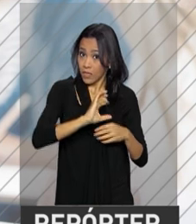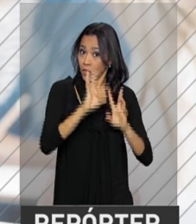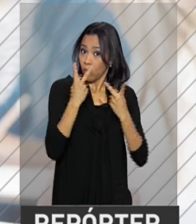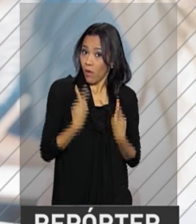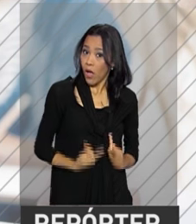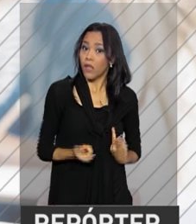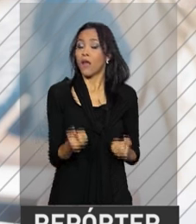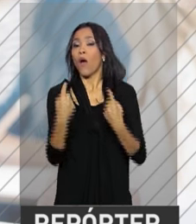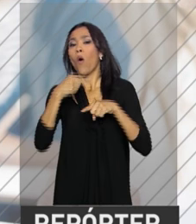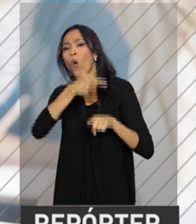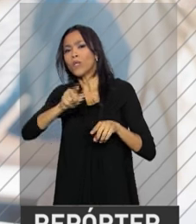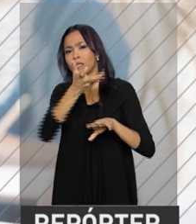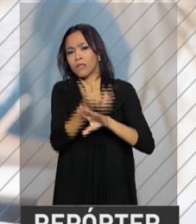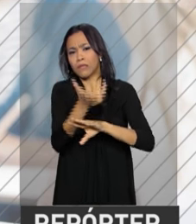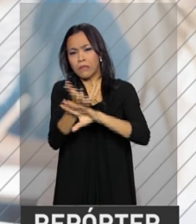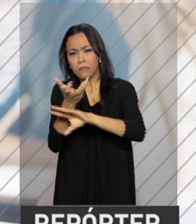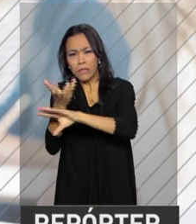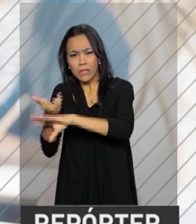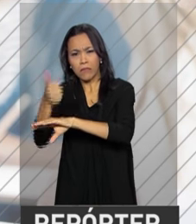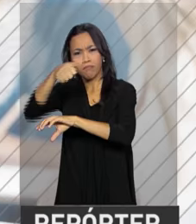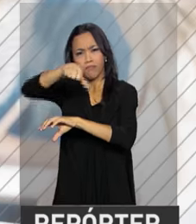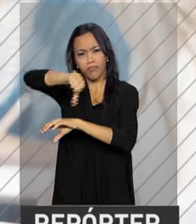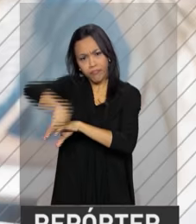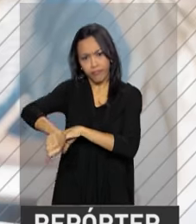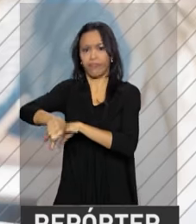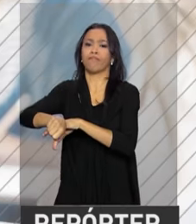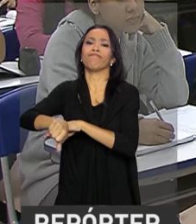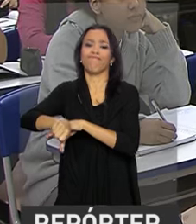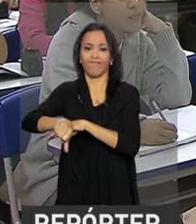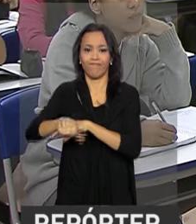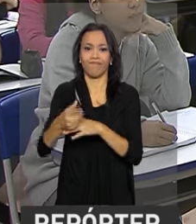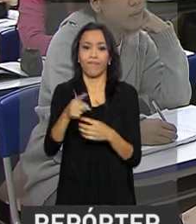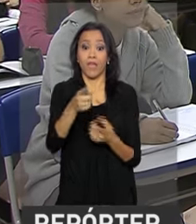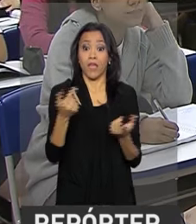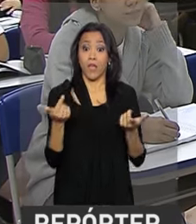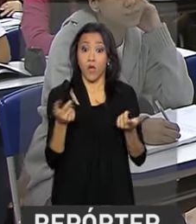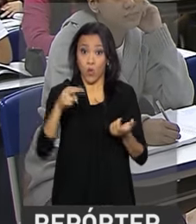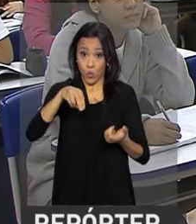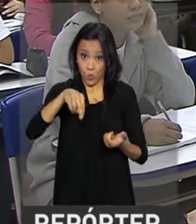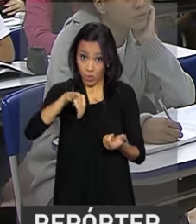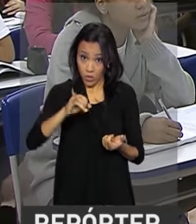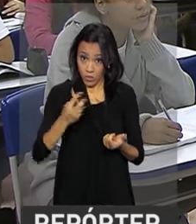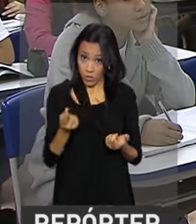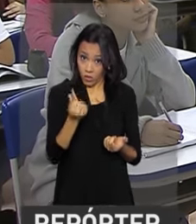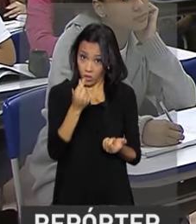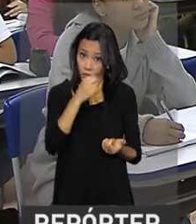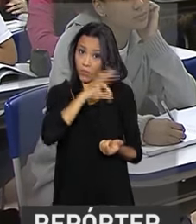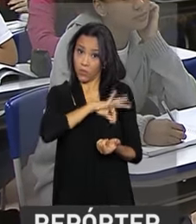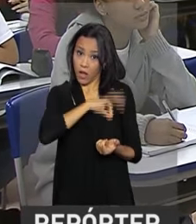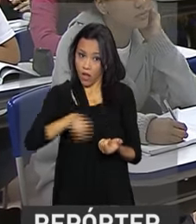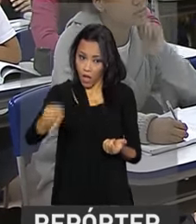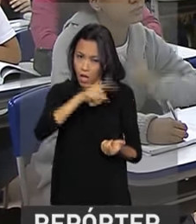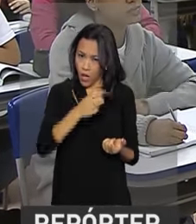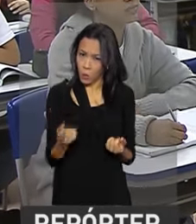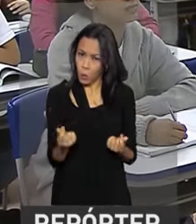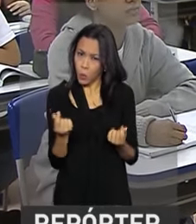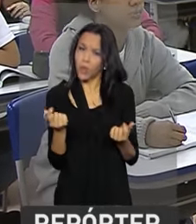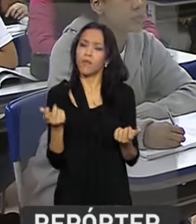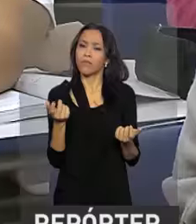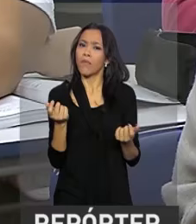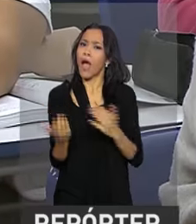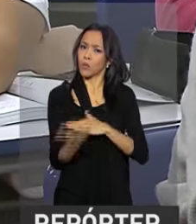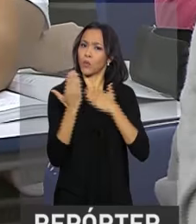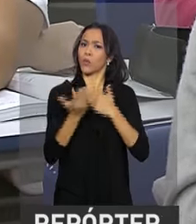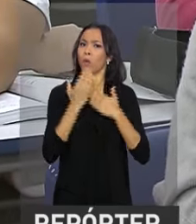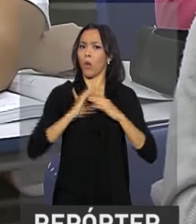áreas de conhecimento, as médias caíram de um ano para o outro. O nível socioeconômico contribuiu para o desempenho dos